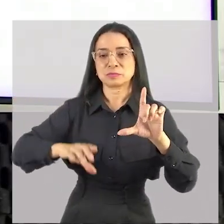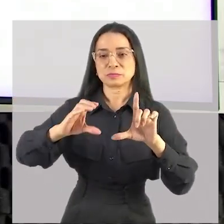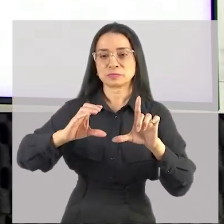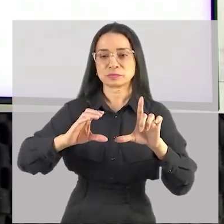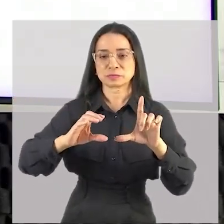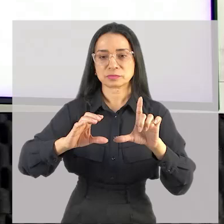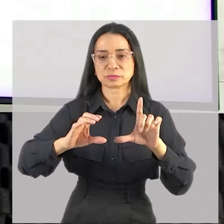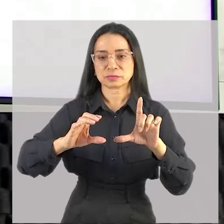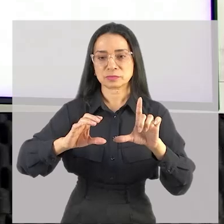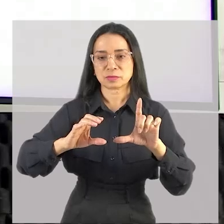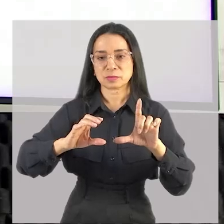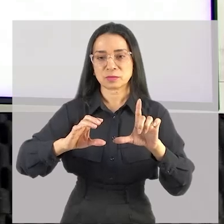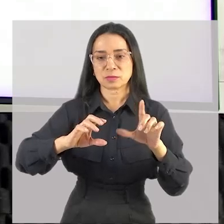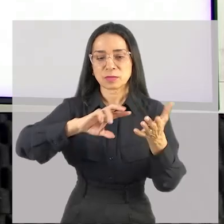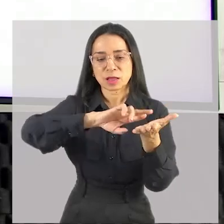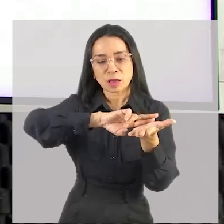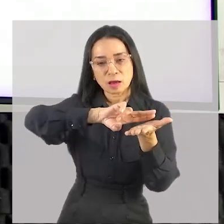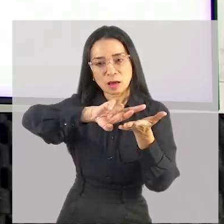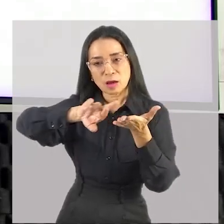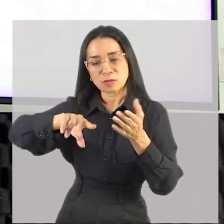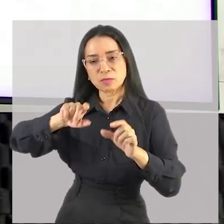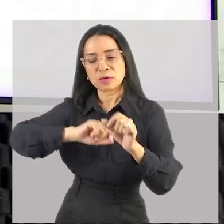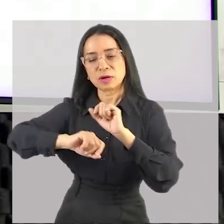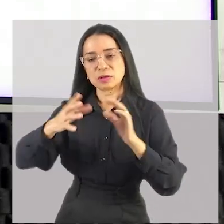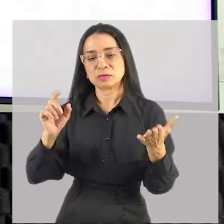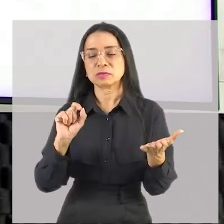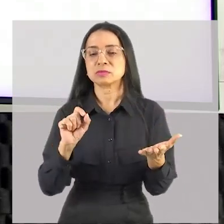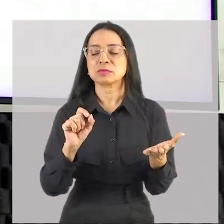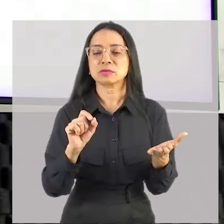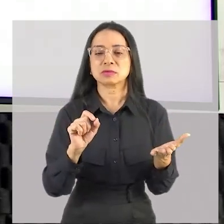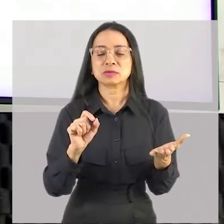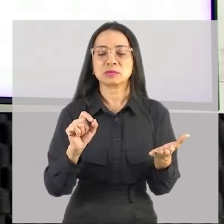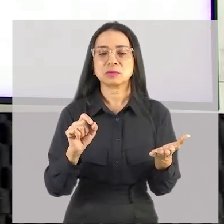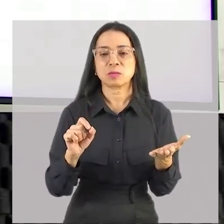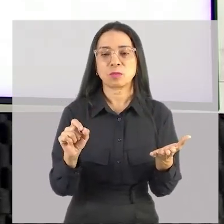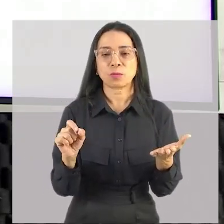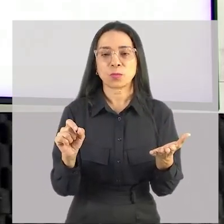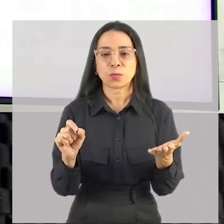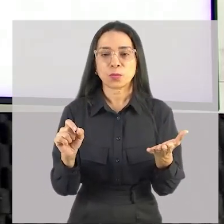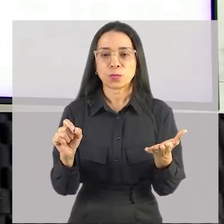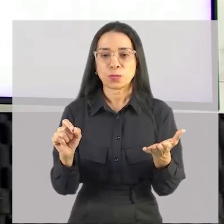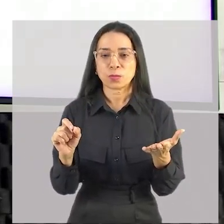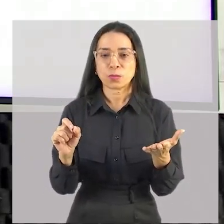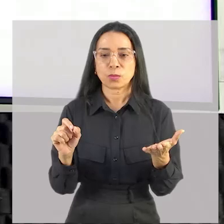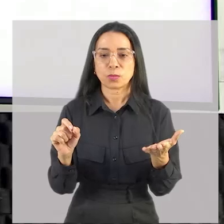Polissíndeto, vários síndetos, ou seja, várias